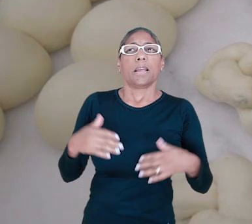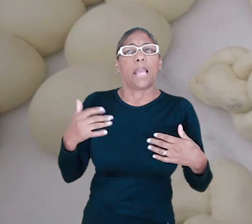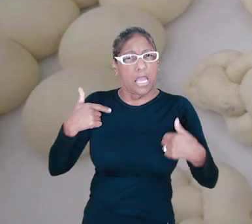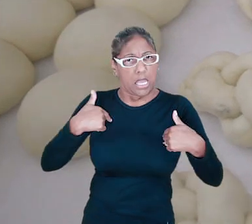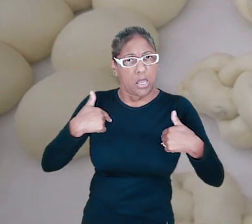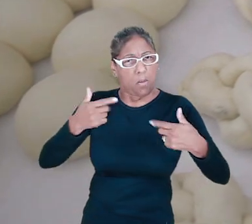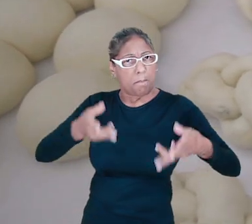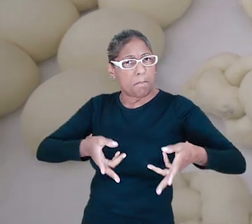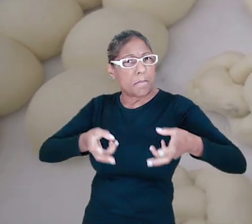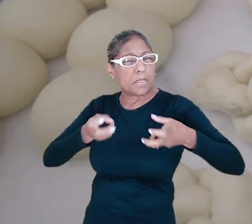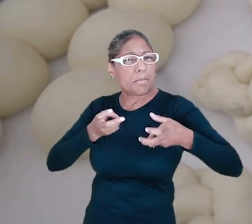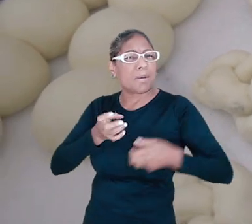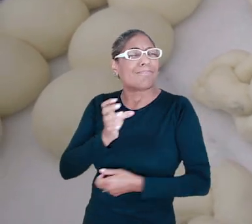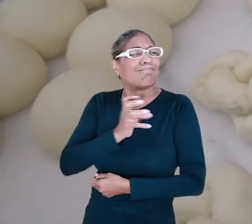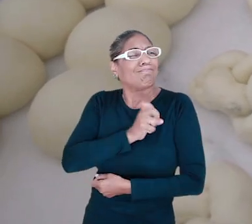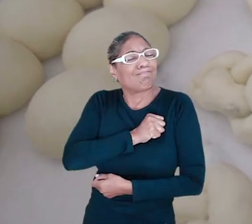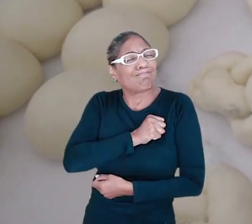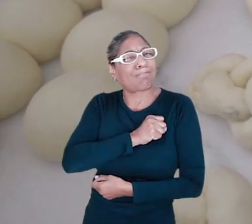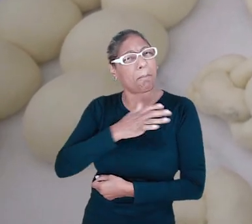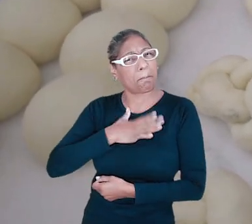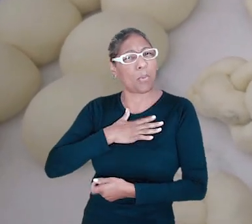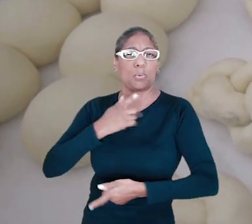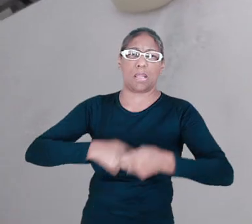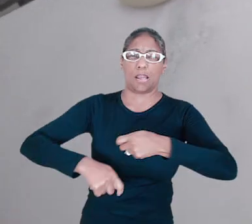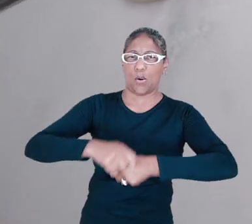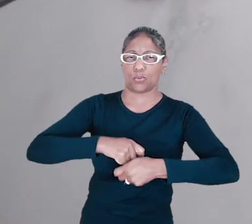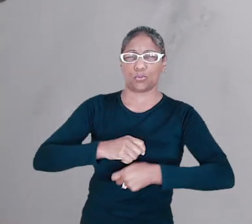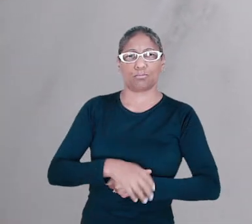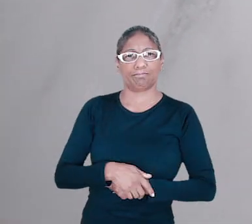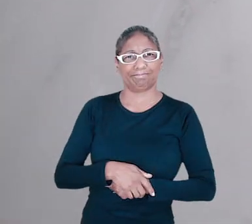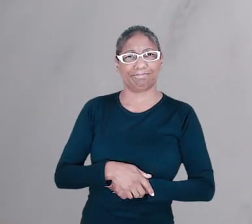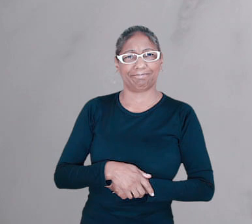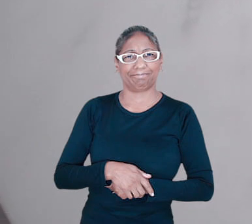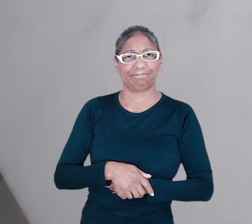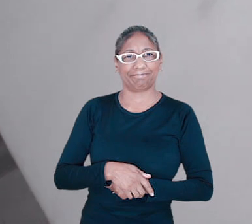O momento que eu percebi o grande amor pelo meu negócio